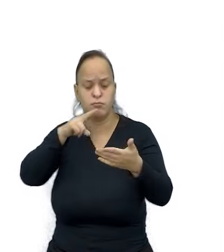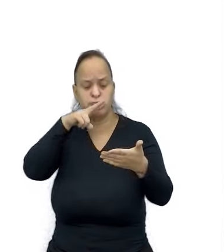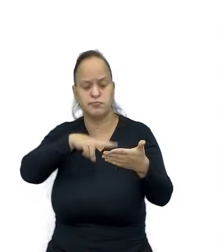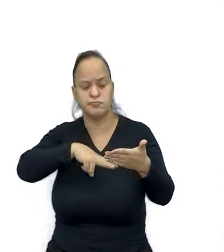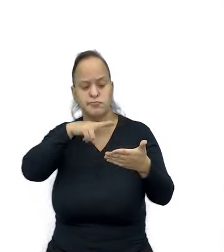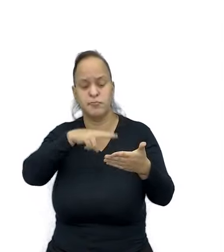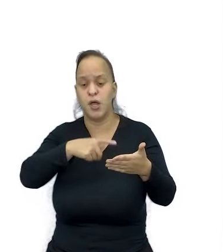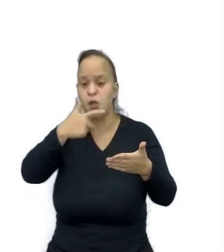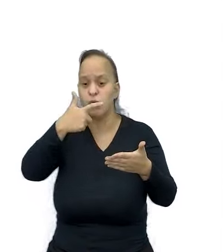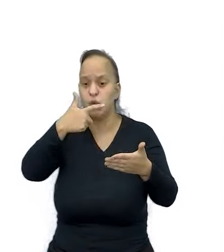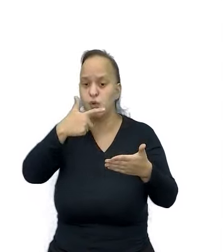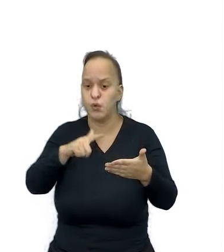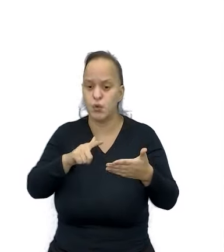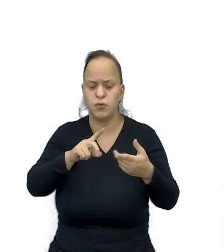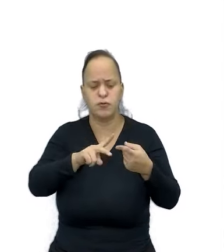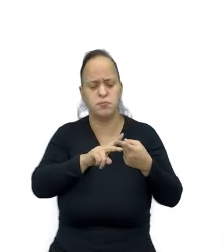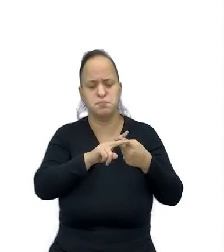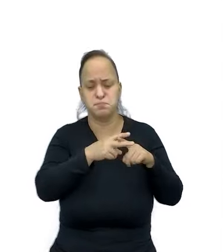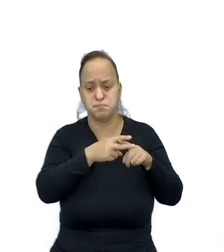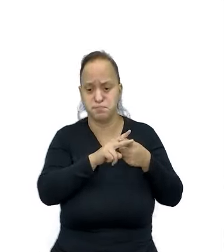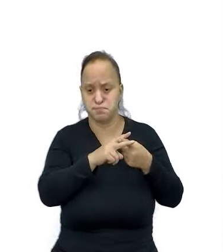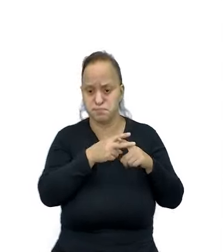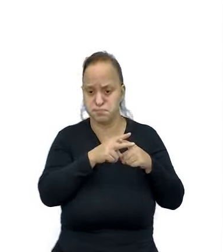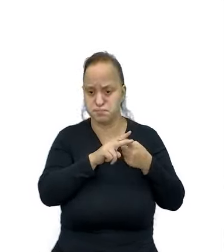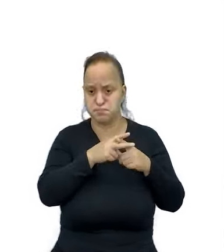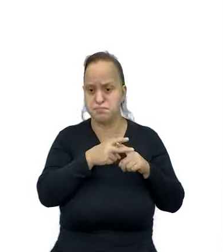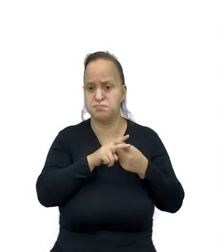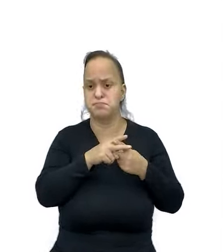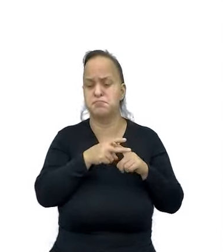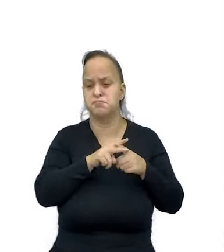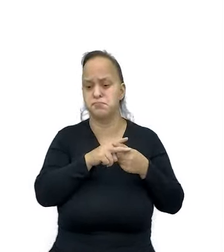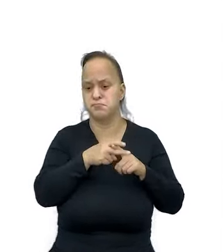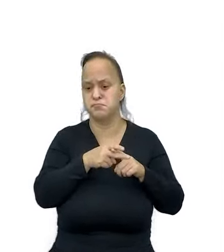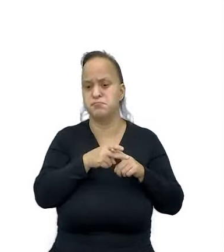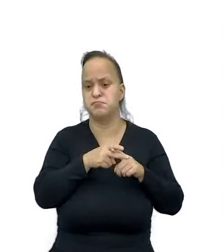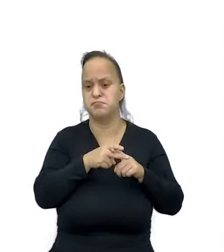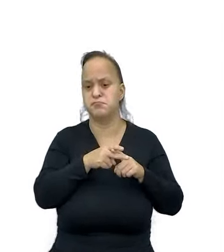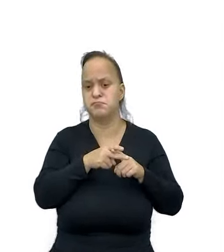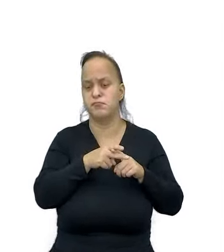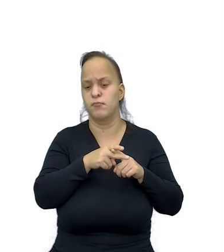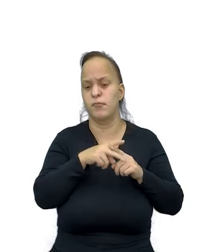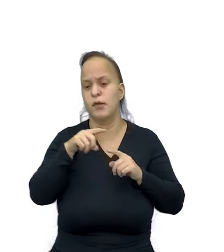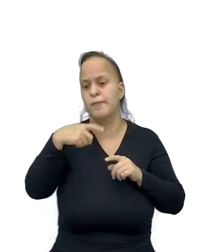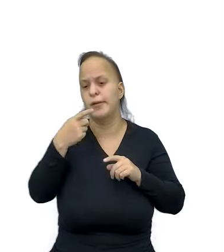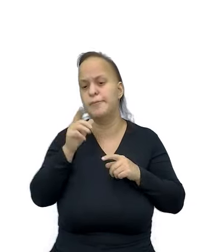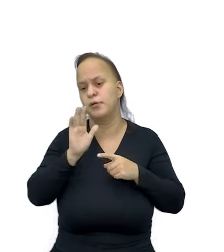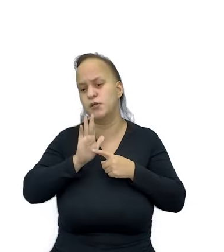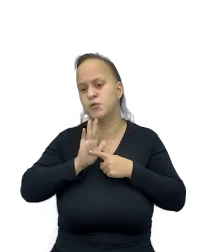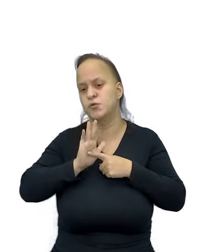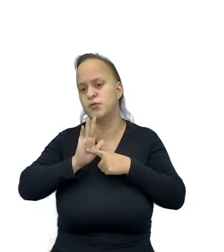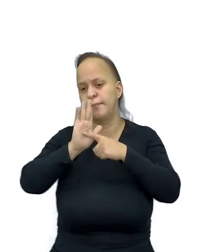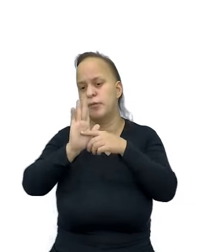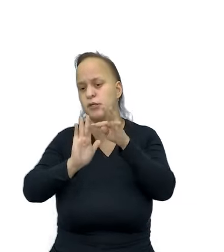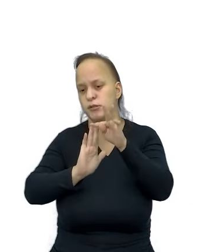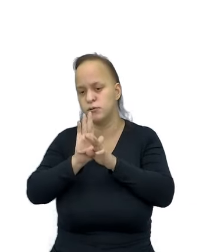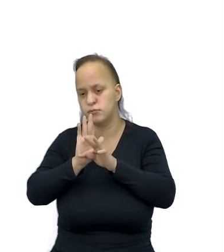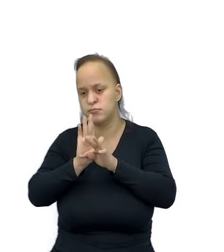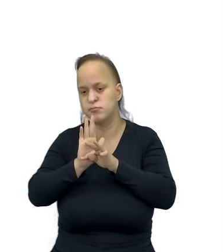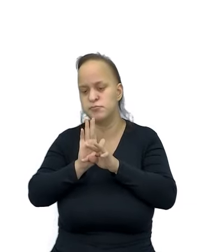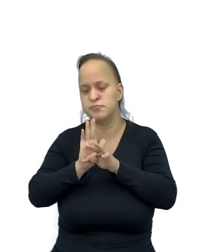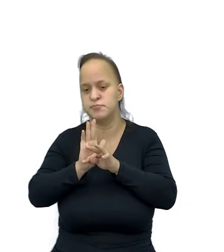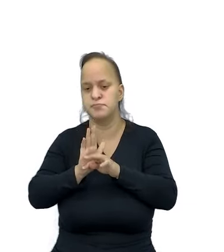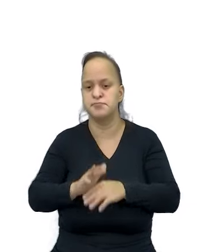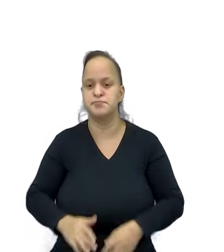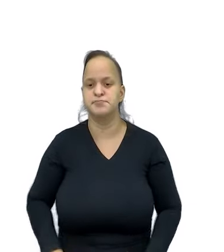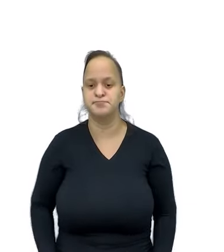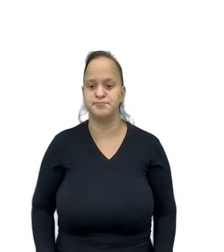e edição, né, para, dependendo aí, o local onde ele vai ser colocado, apresentado esse texto, essa produção